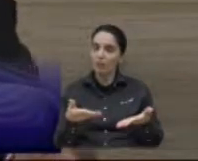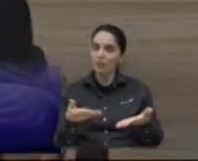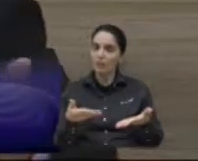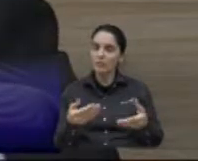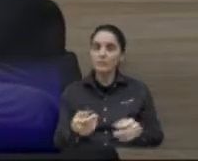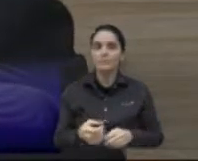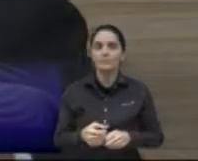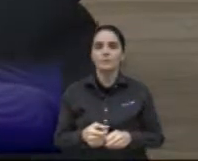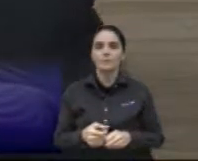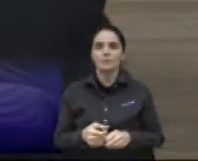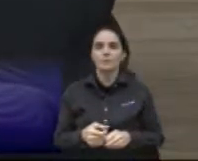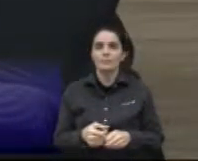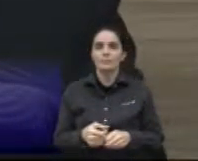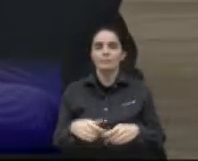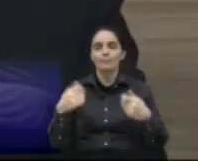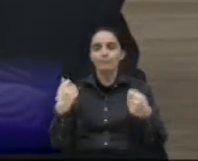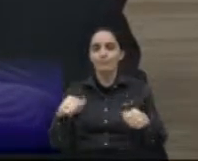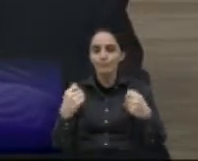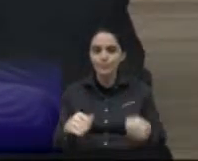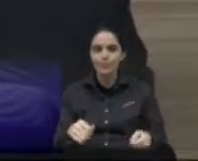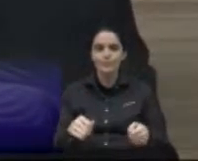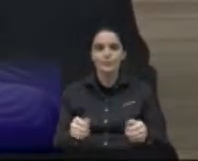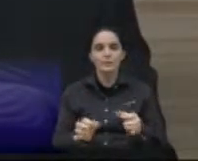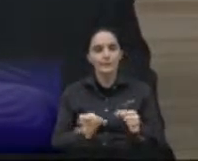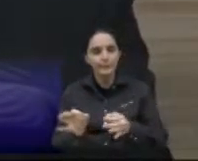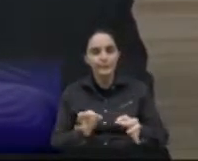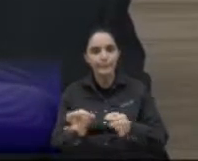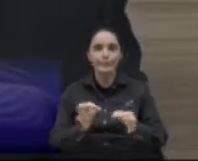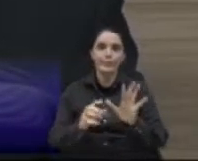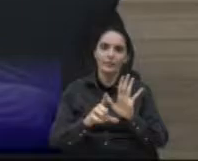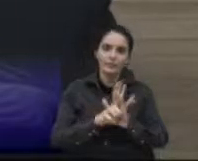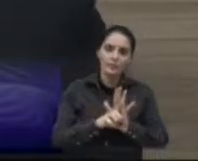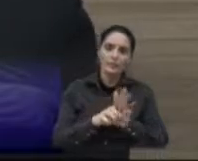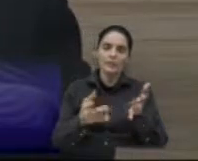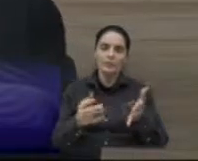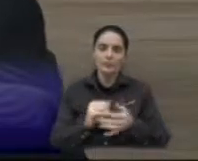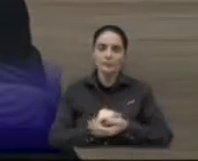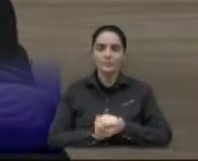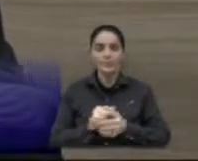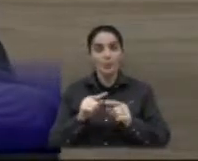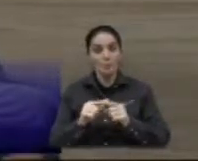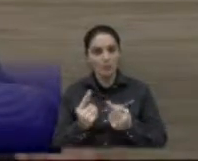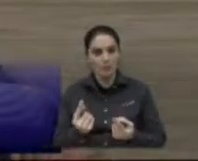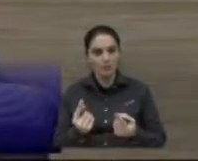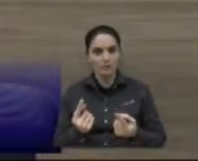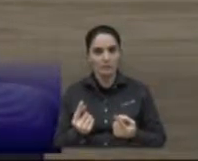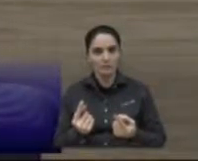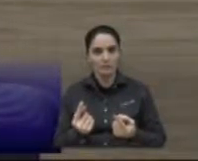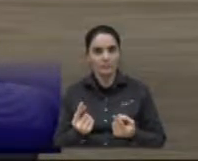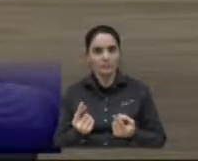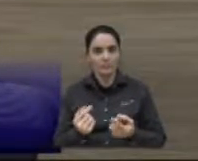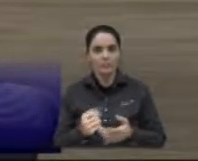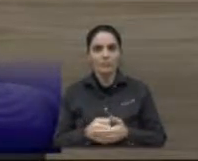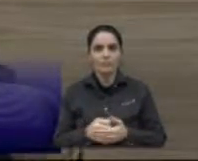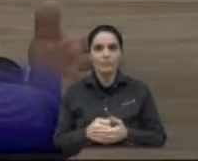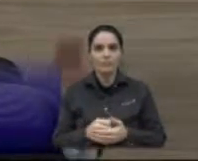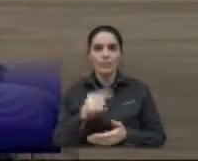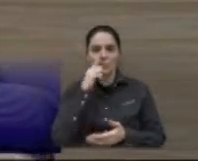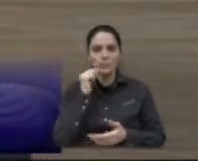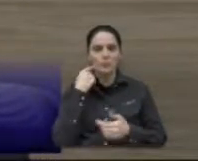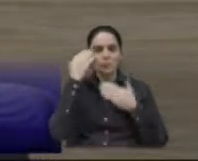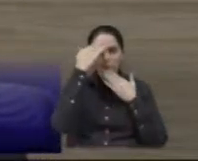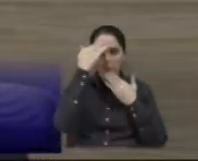nós temos que fazer isso ainda através de um projeto de lei, não é? Mas fica aí os meus agradecimentos em